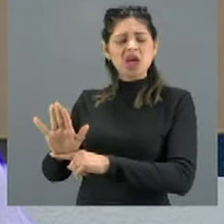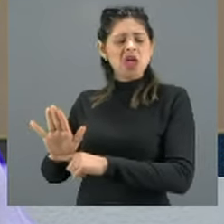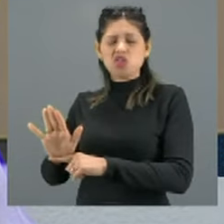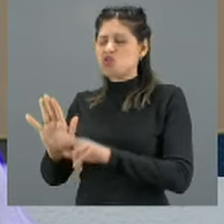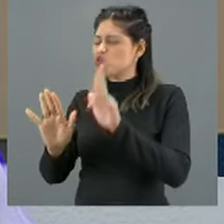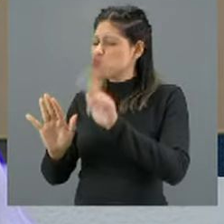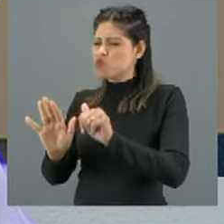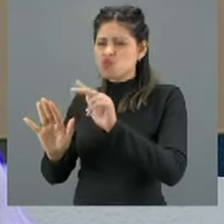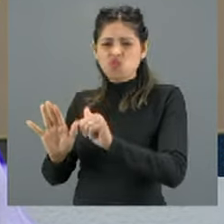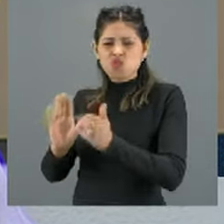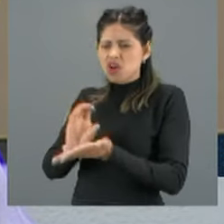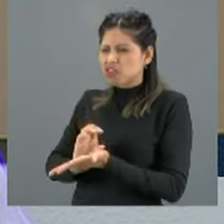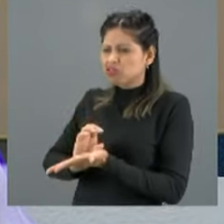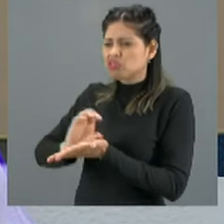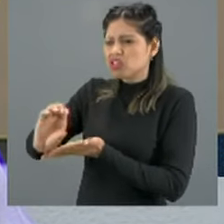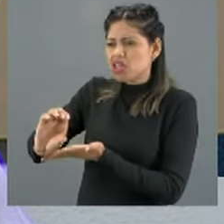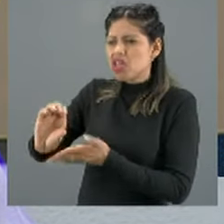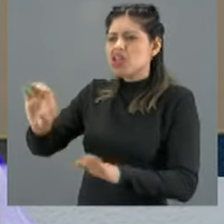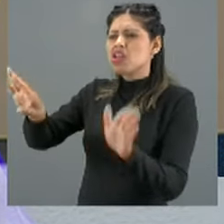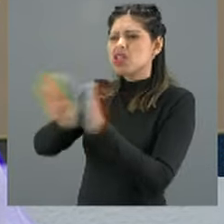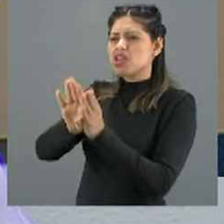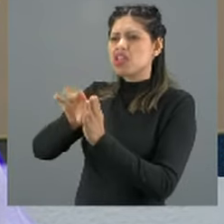nas contas para em